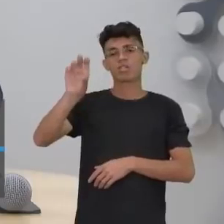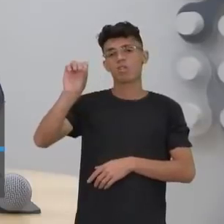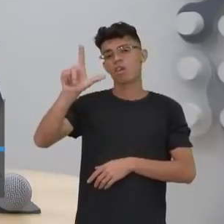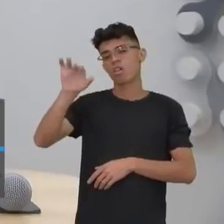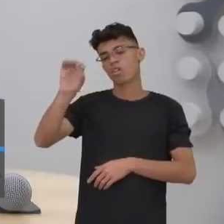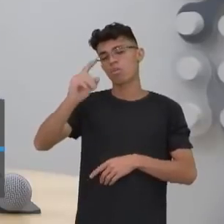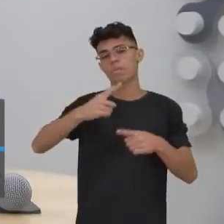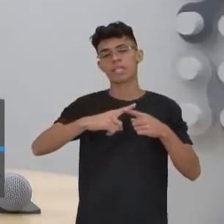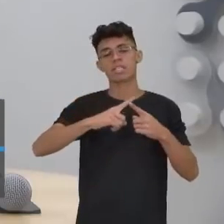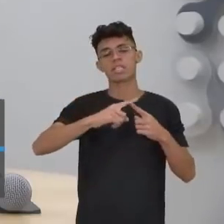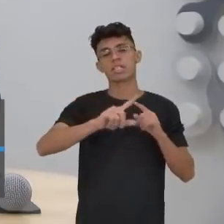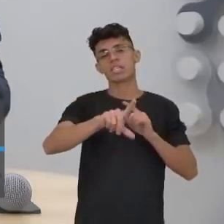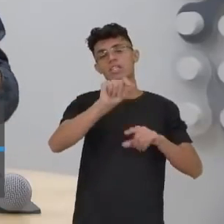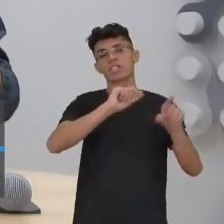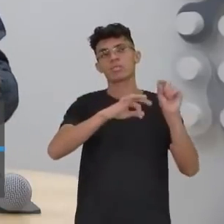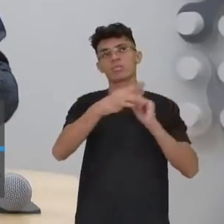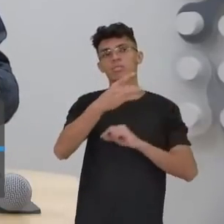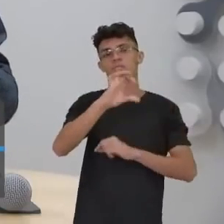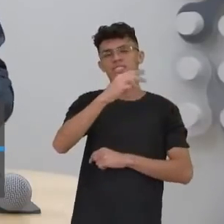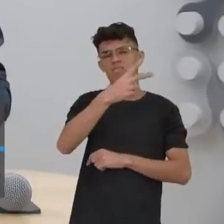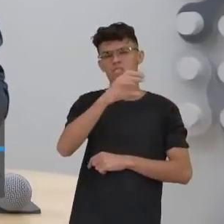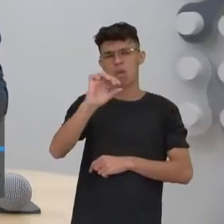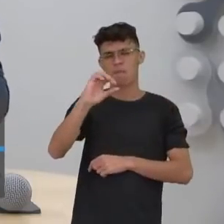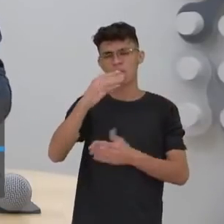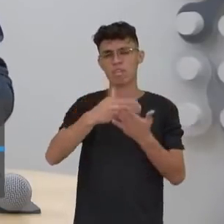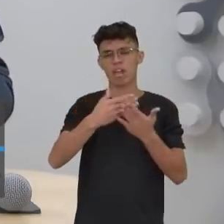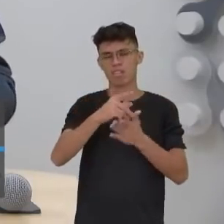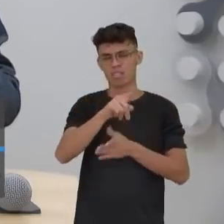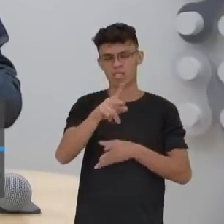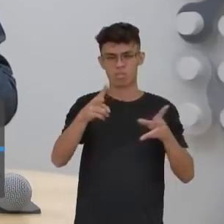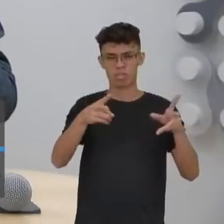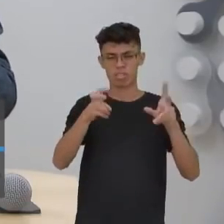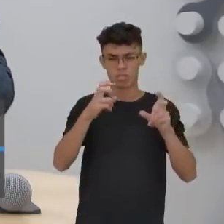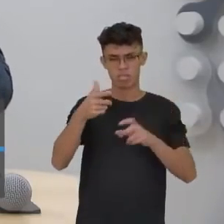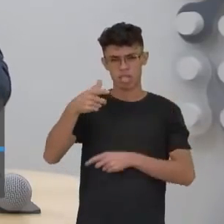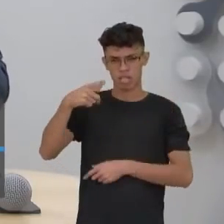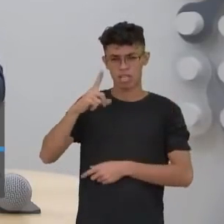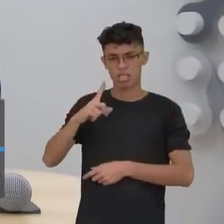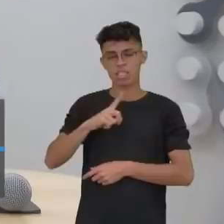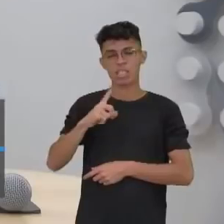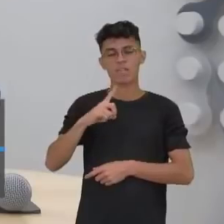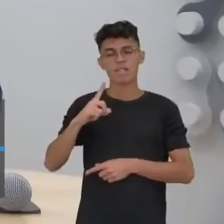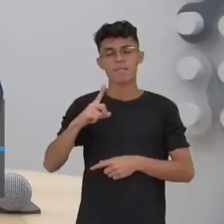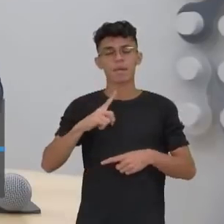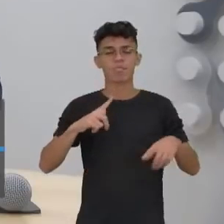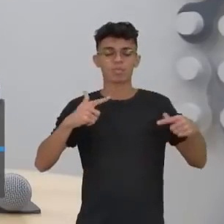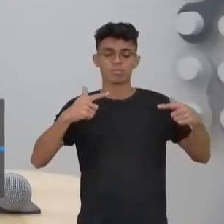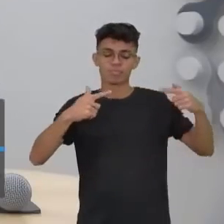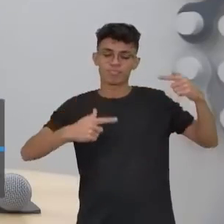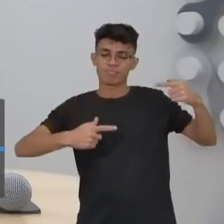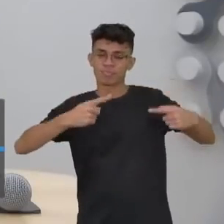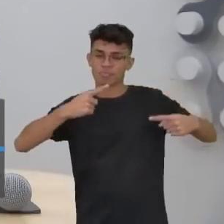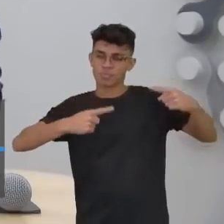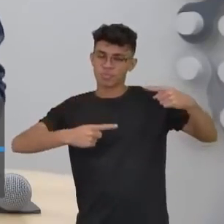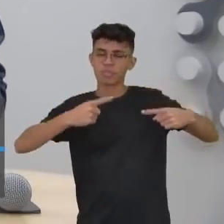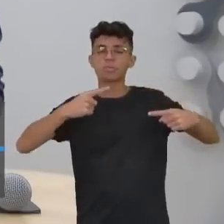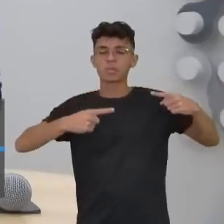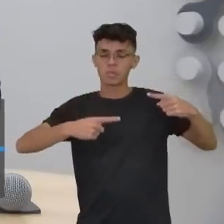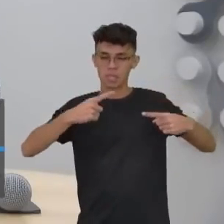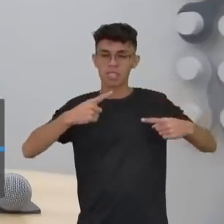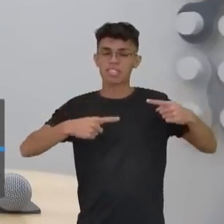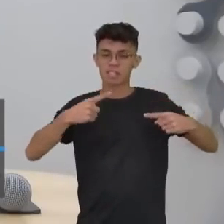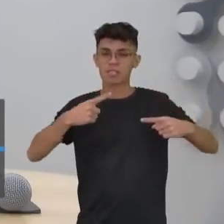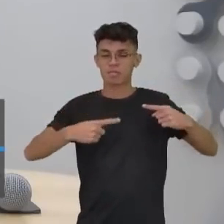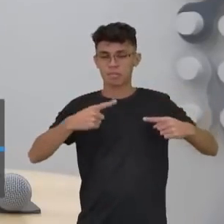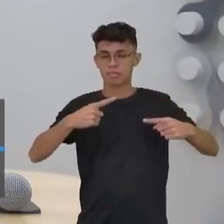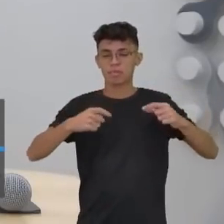que a gente viu na aula passada, vocês devem ter reparado que existiam ali disputas, né, entre oligarquias.